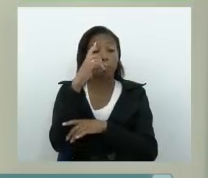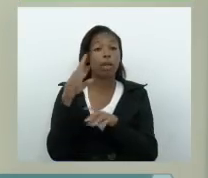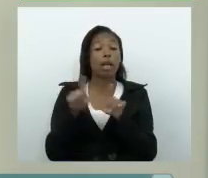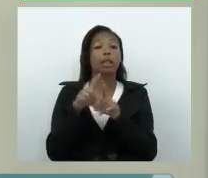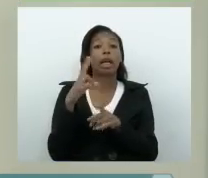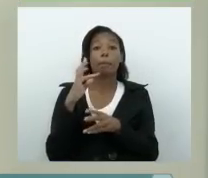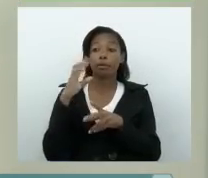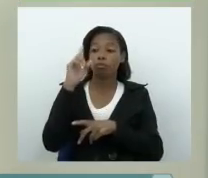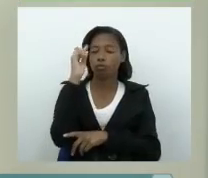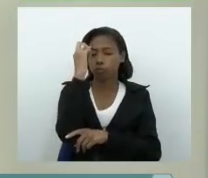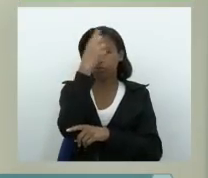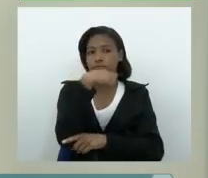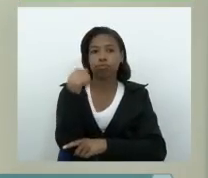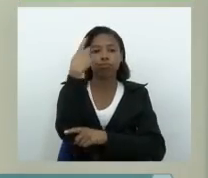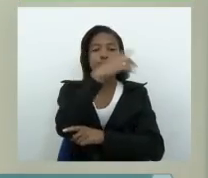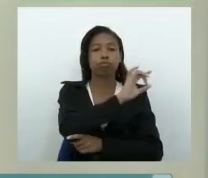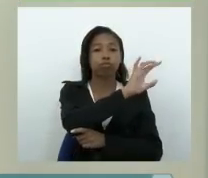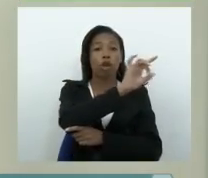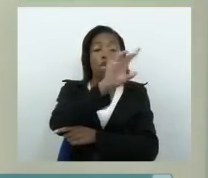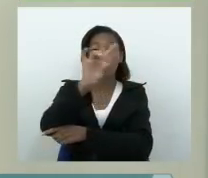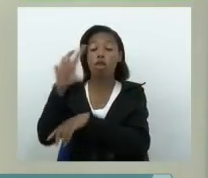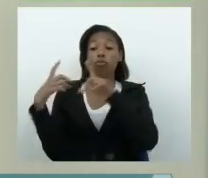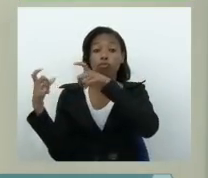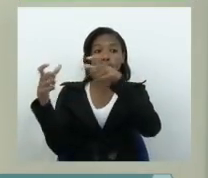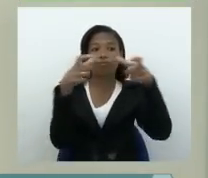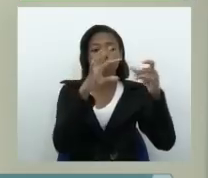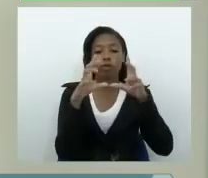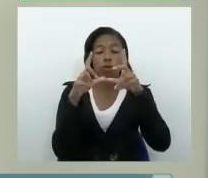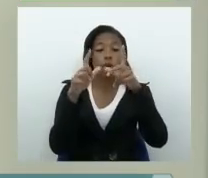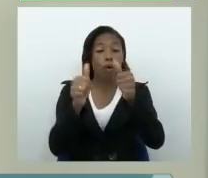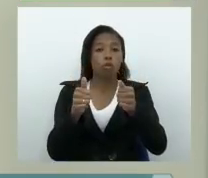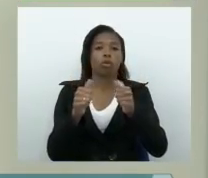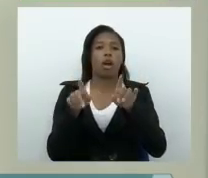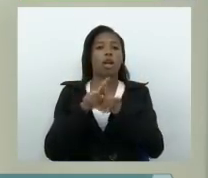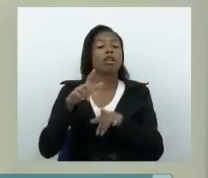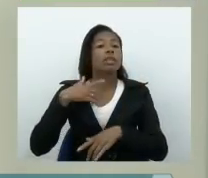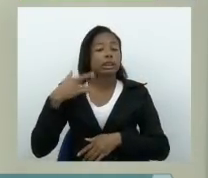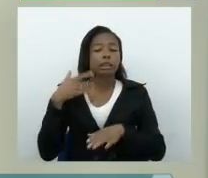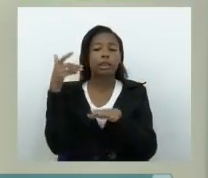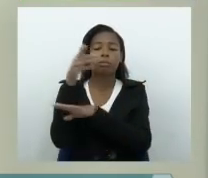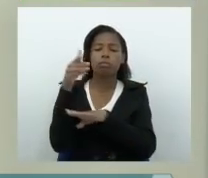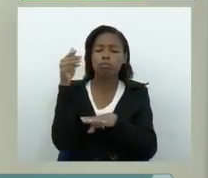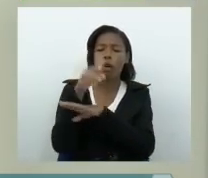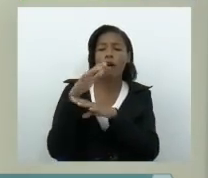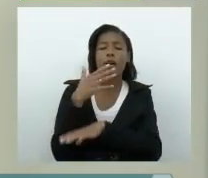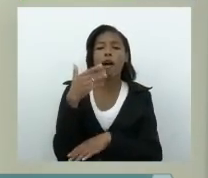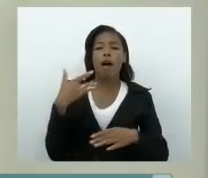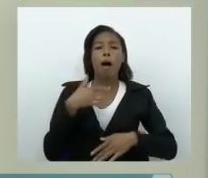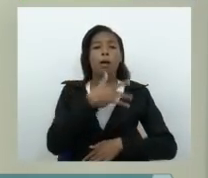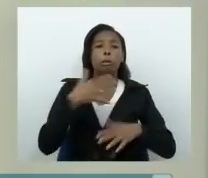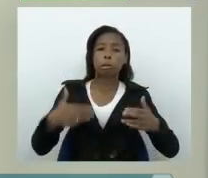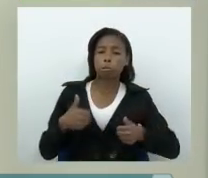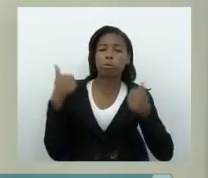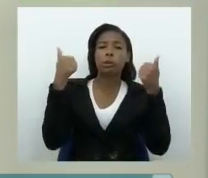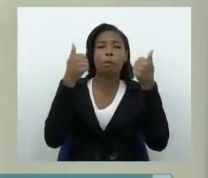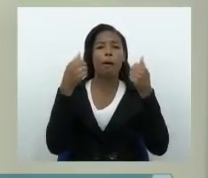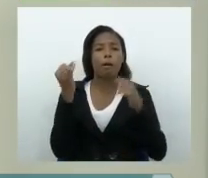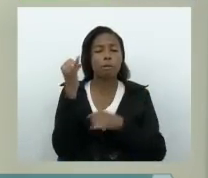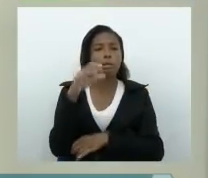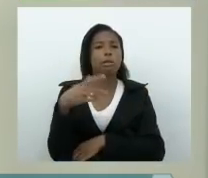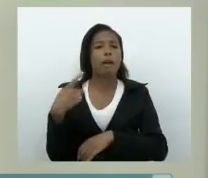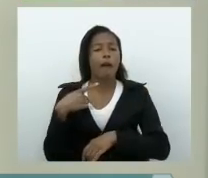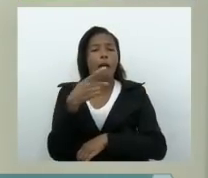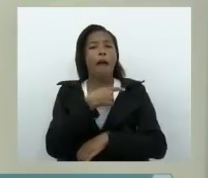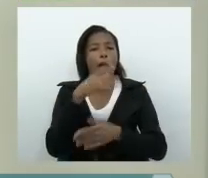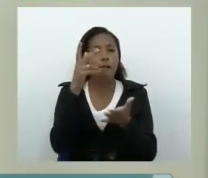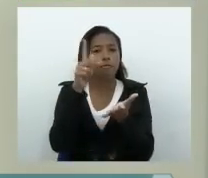24 horas, um em cada região, para que você possa ter acesso a uma saúde preventiva. Essa é a verdadeira